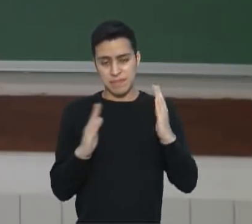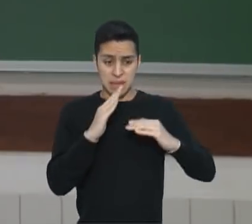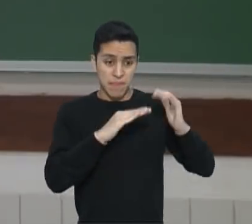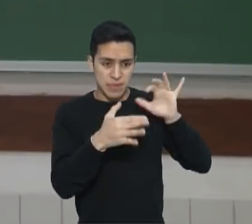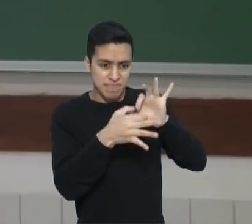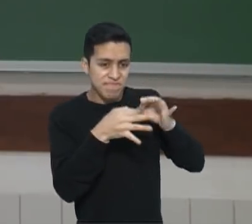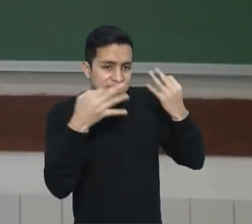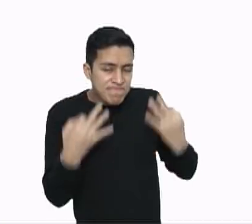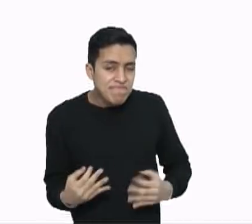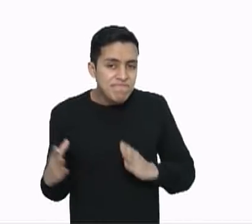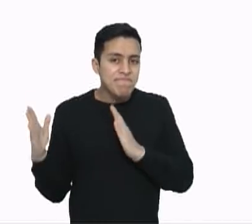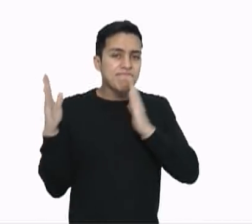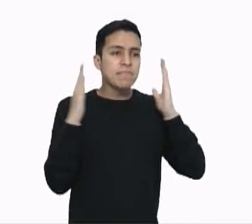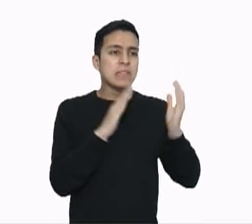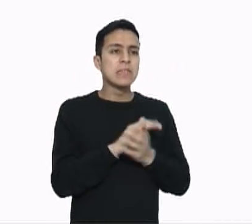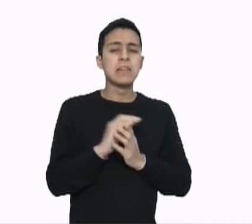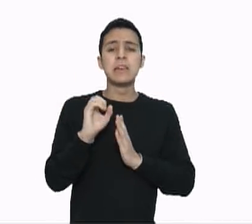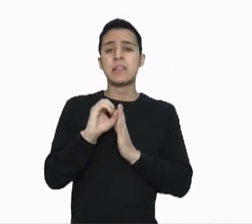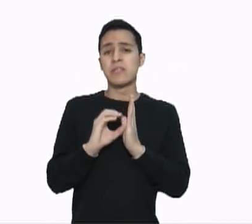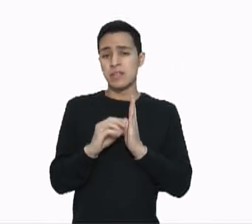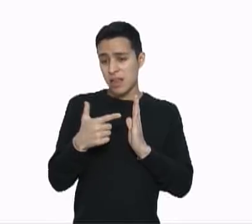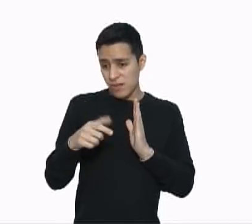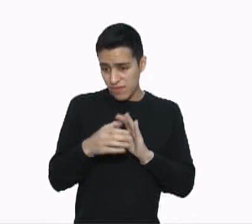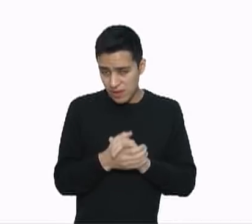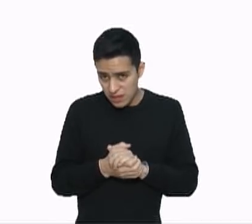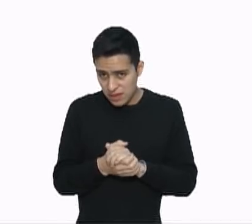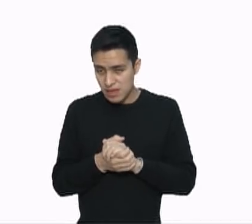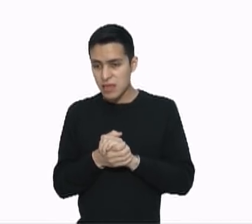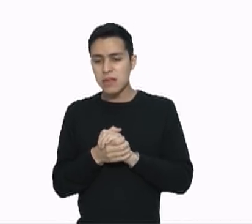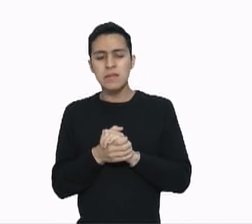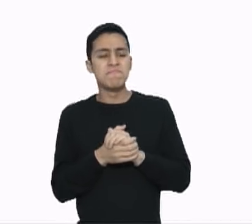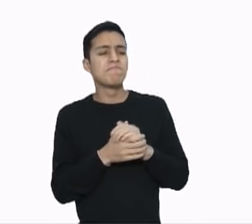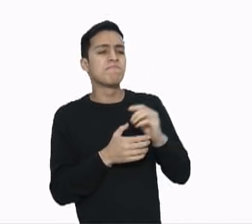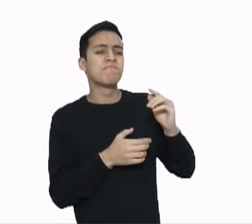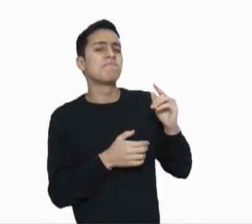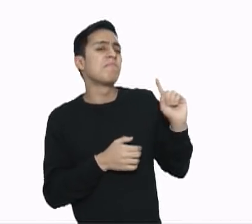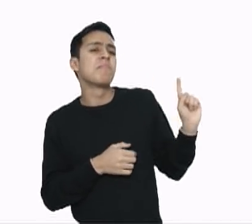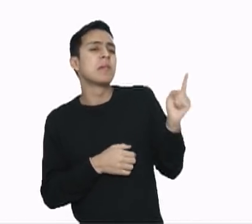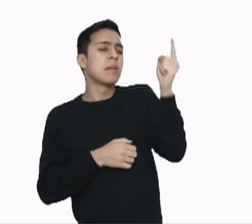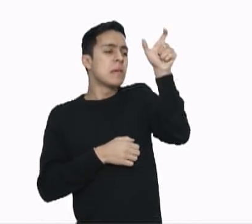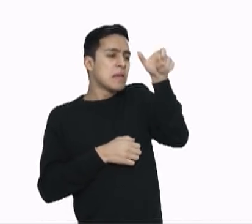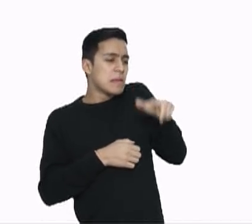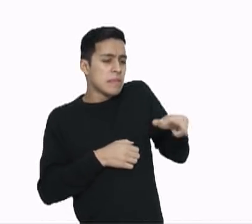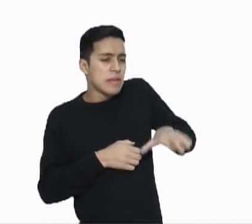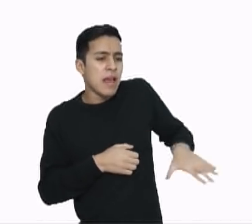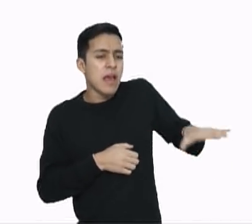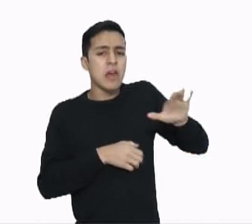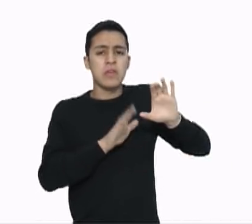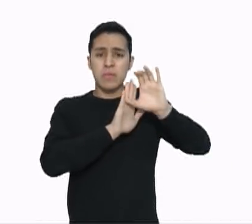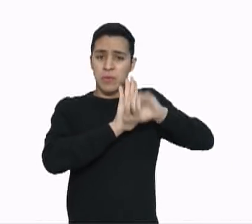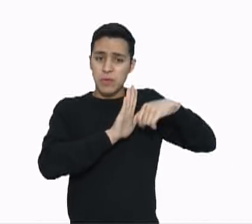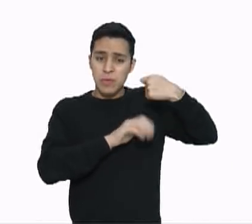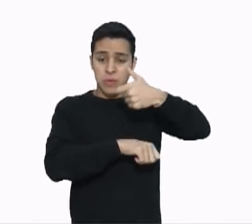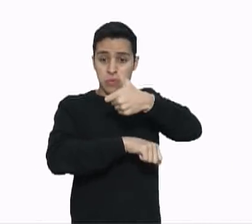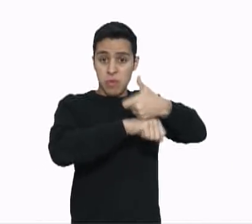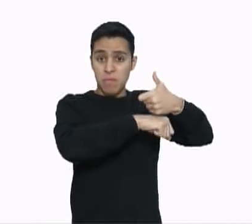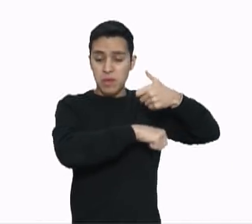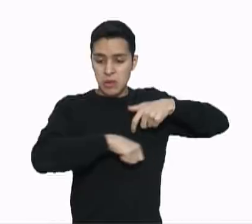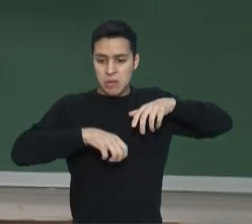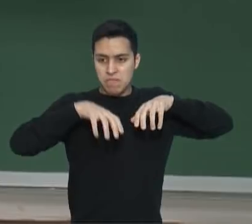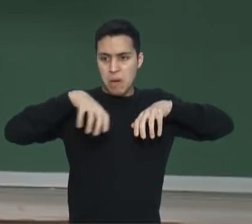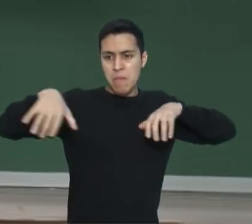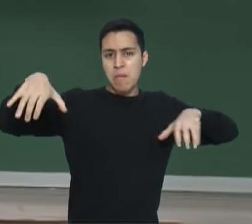aplicado. No século XX, os primeiros a trazerem o conceito de soberania dos povos e a